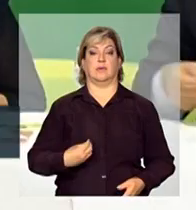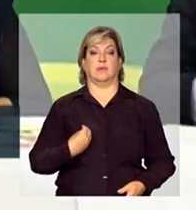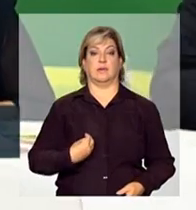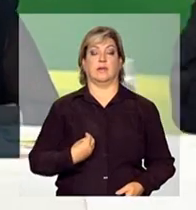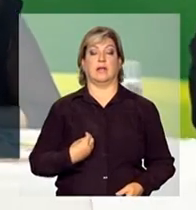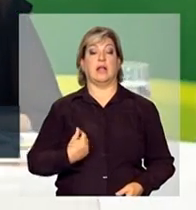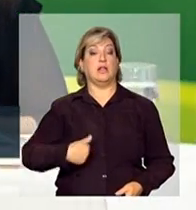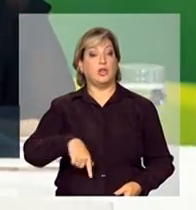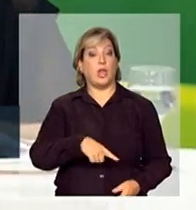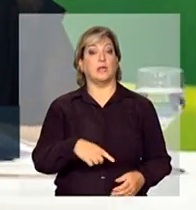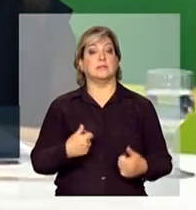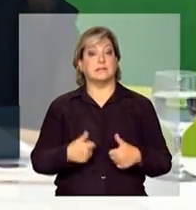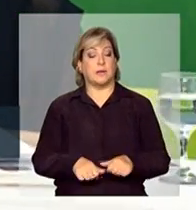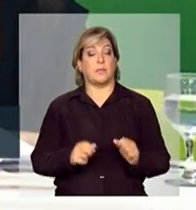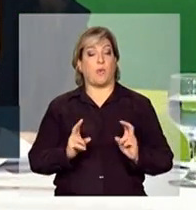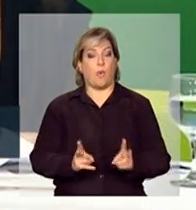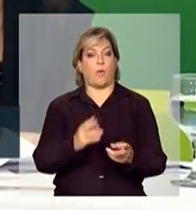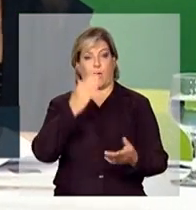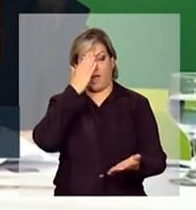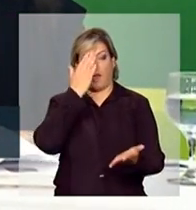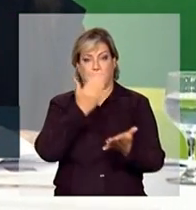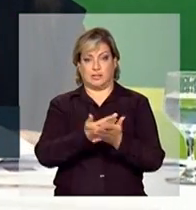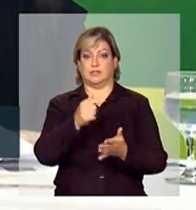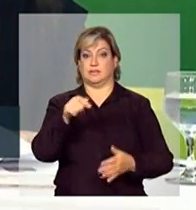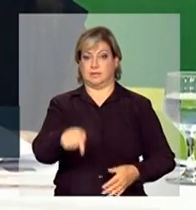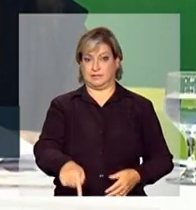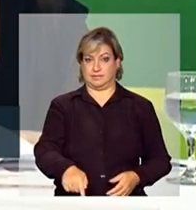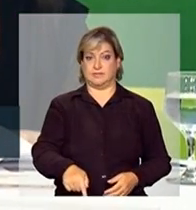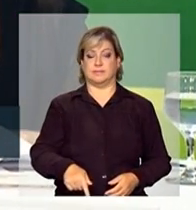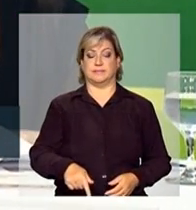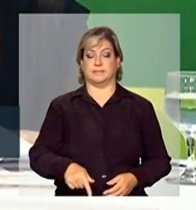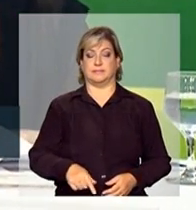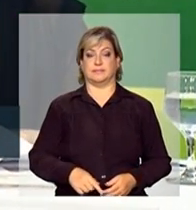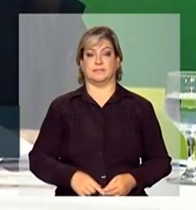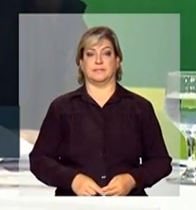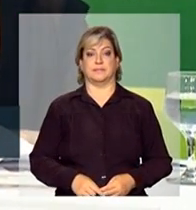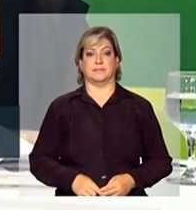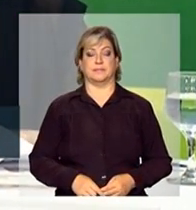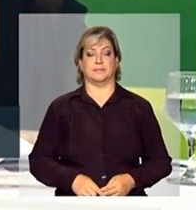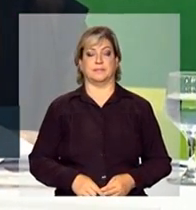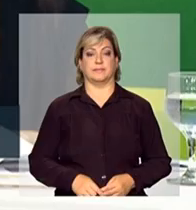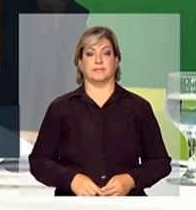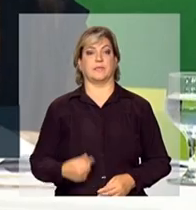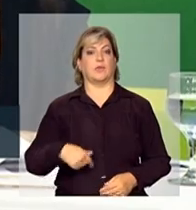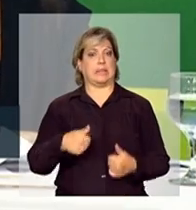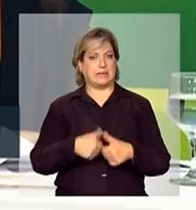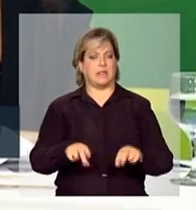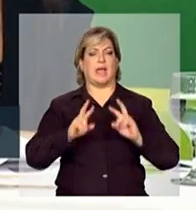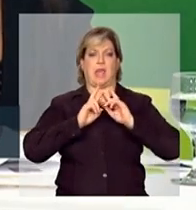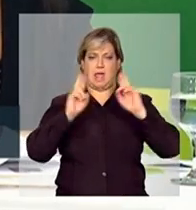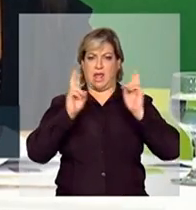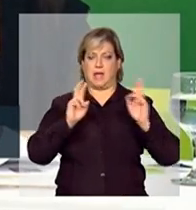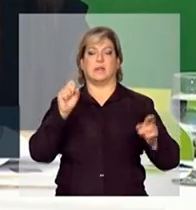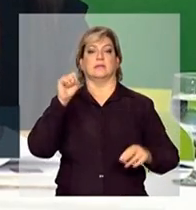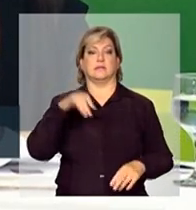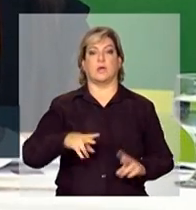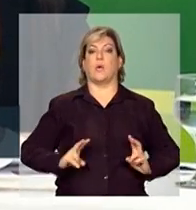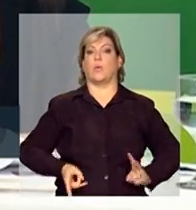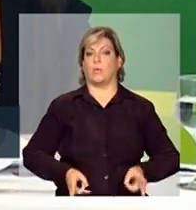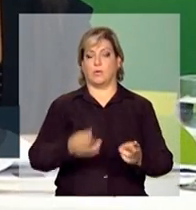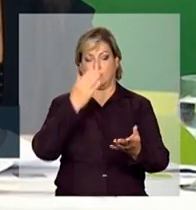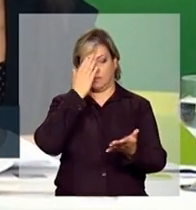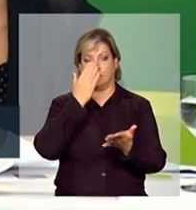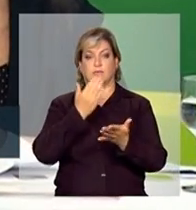que nós estamos continuamos apostando continuamos apostando e Eh estamos reclamando Sim certo continuamos